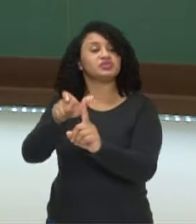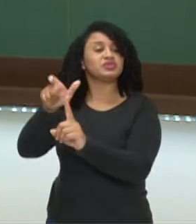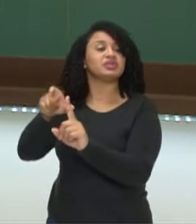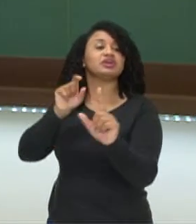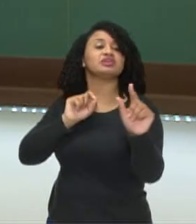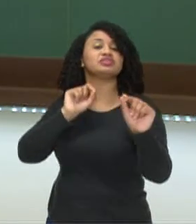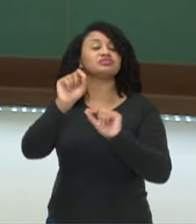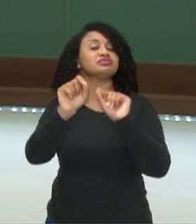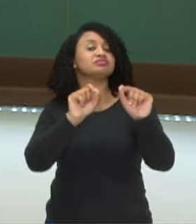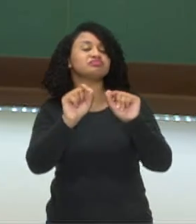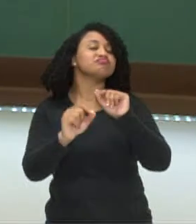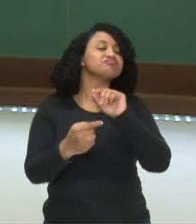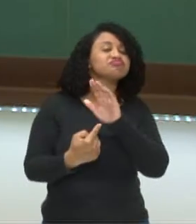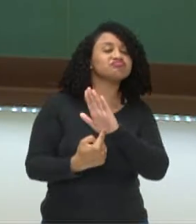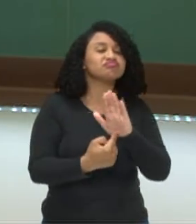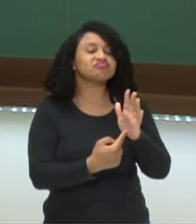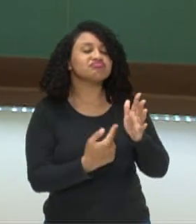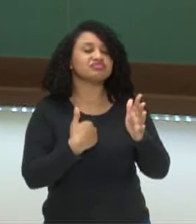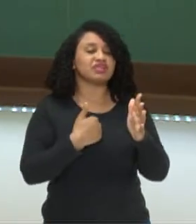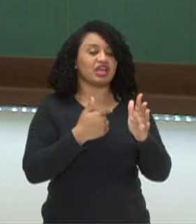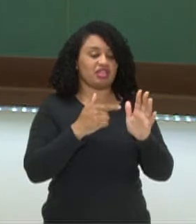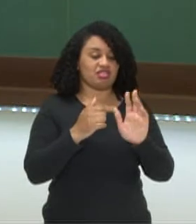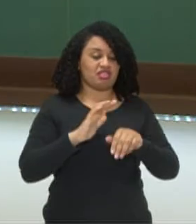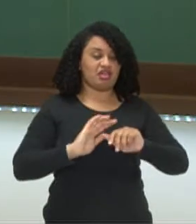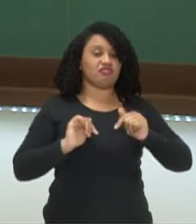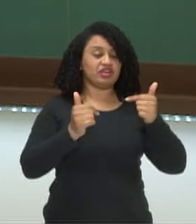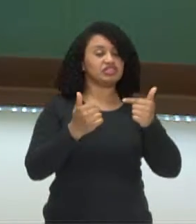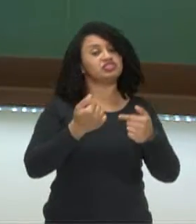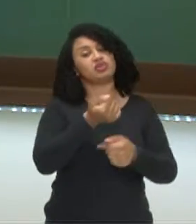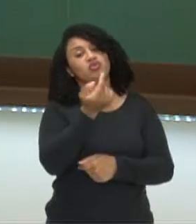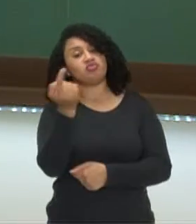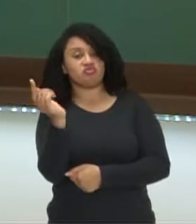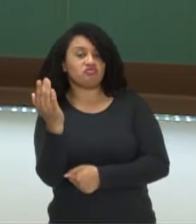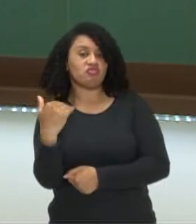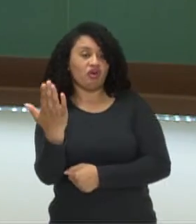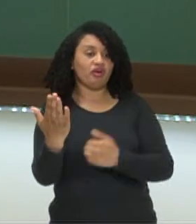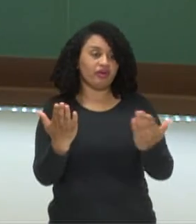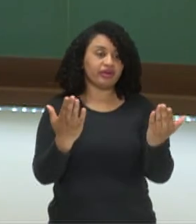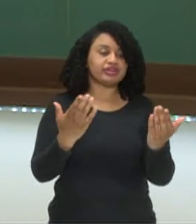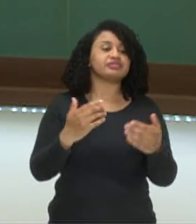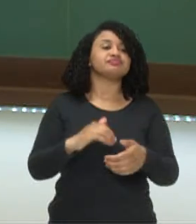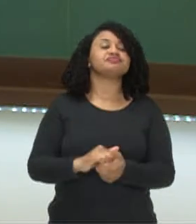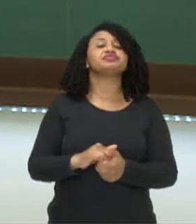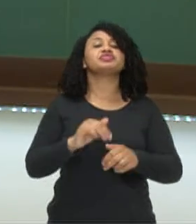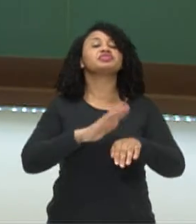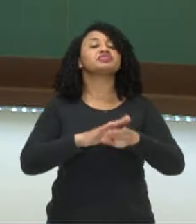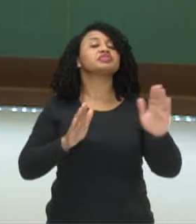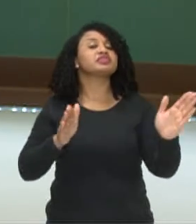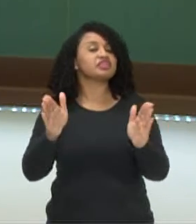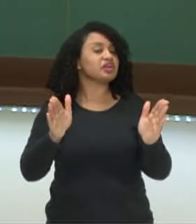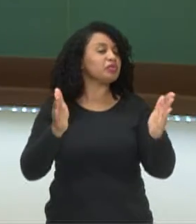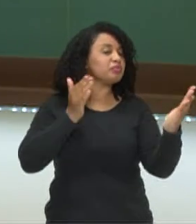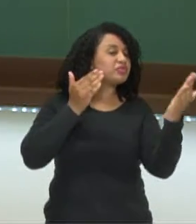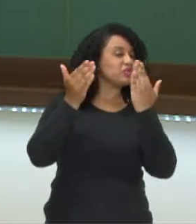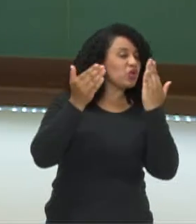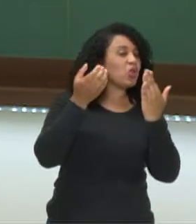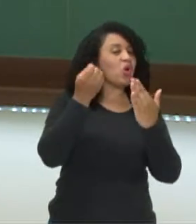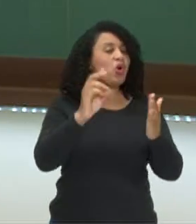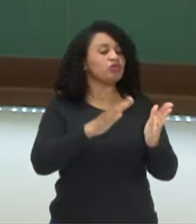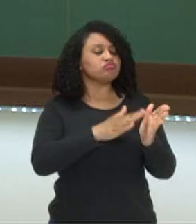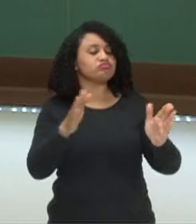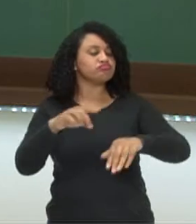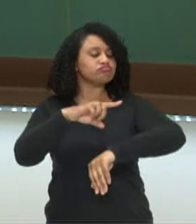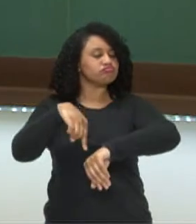serão? Protagonistas, secundários. O tempo, será um tempo psicológico ou um tempo